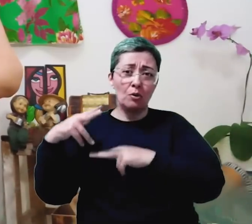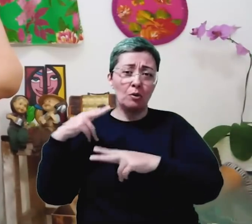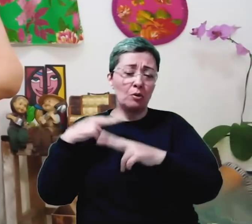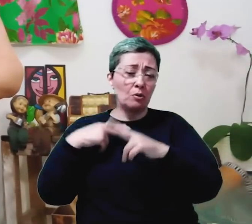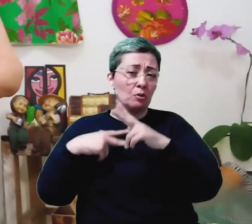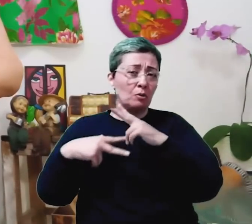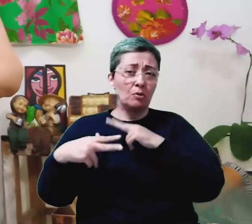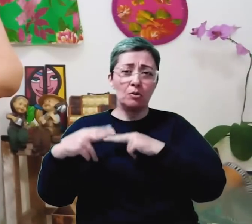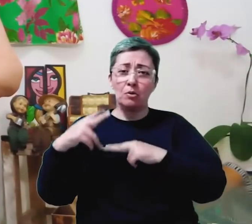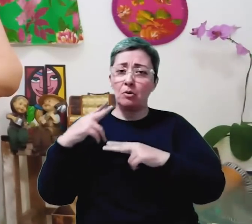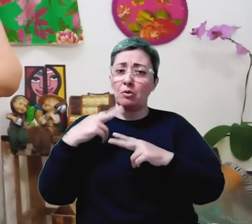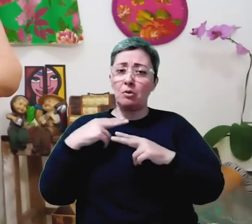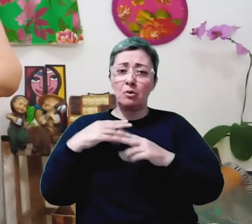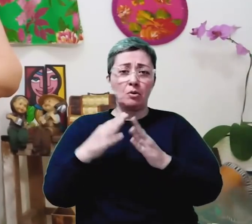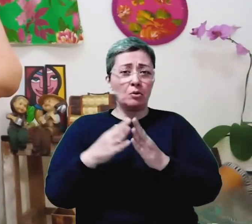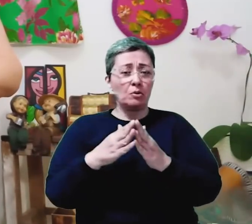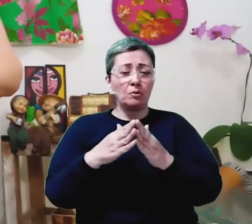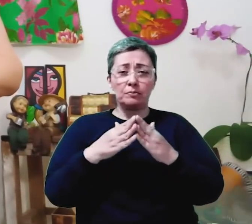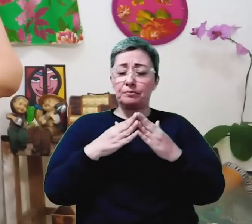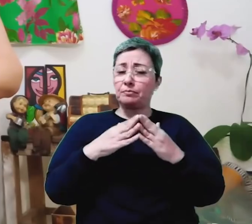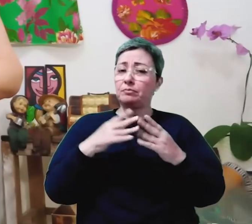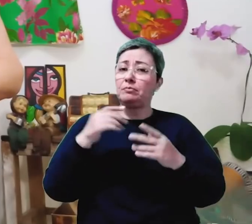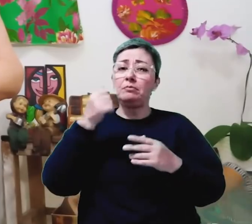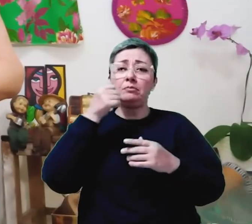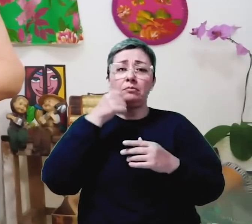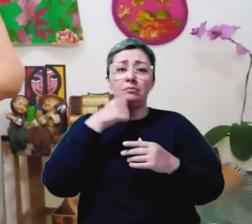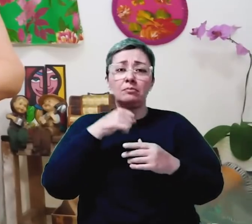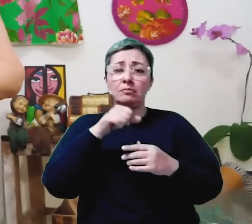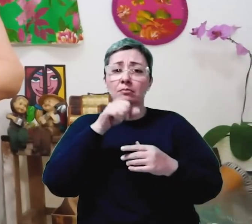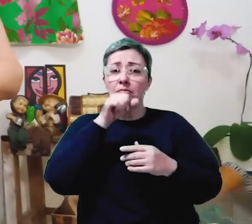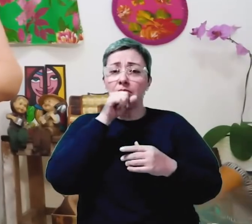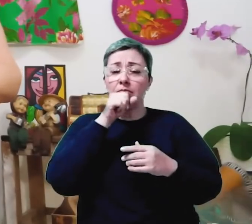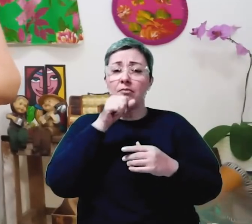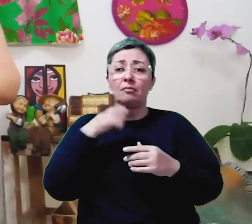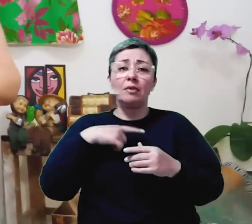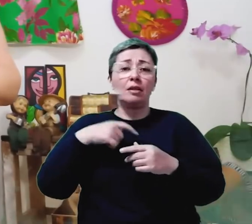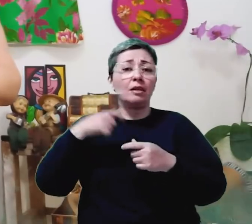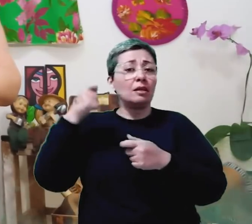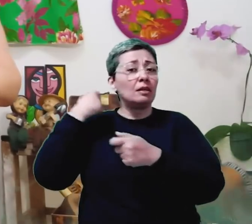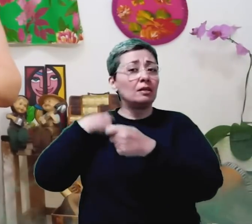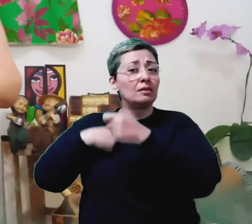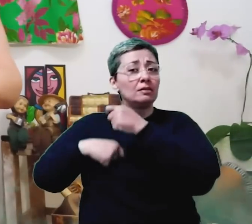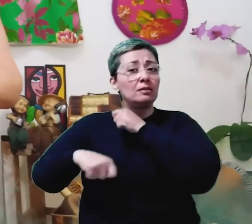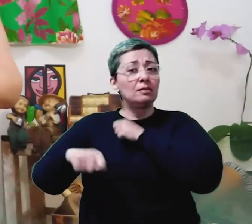meus cabelos. Minha mãe me